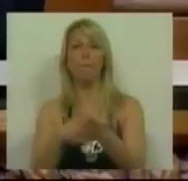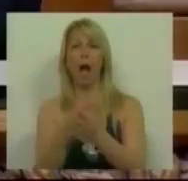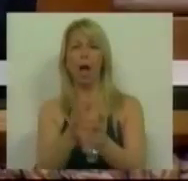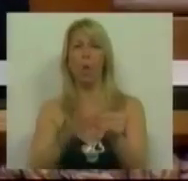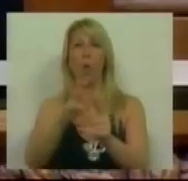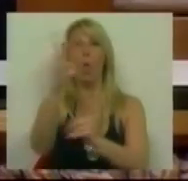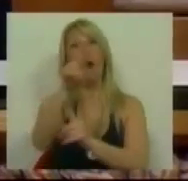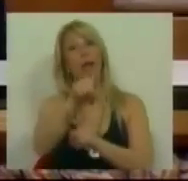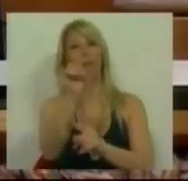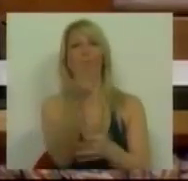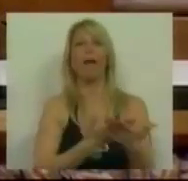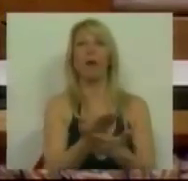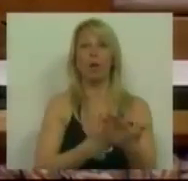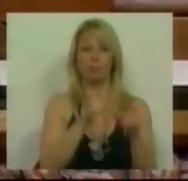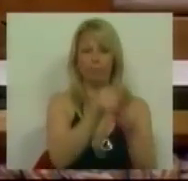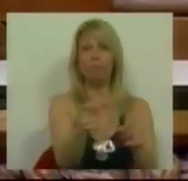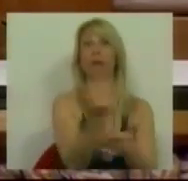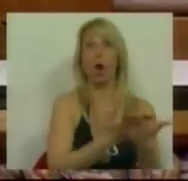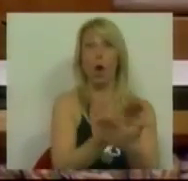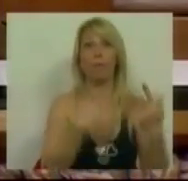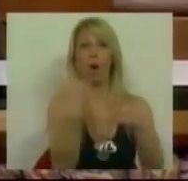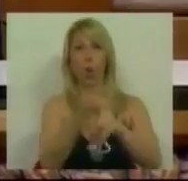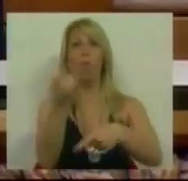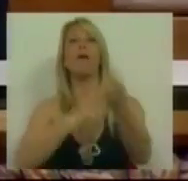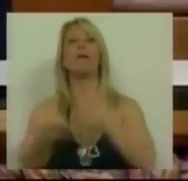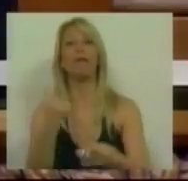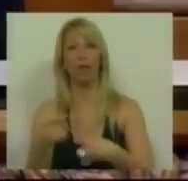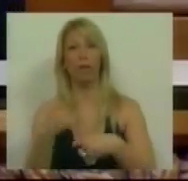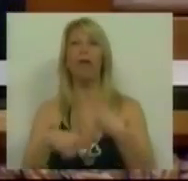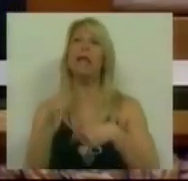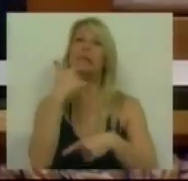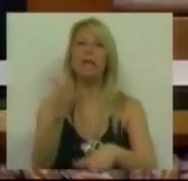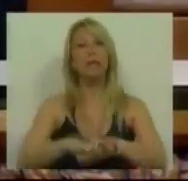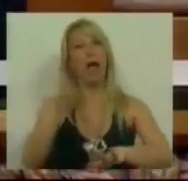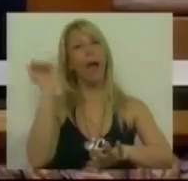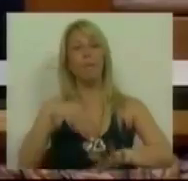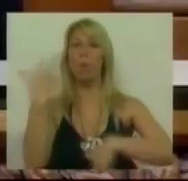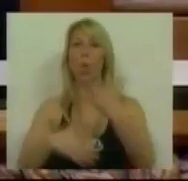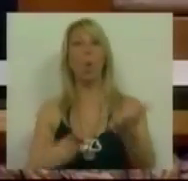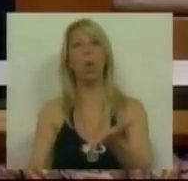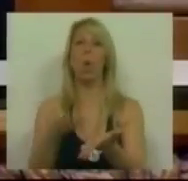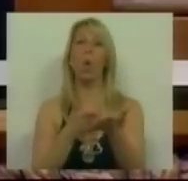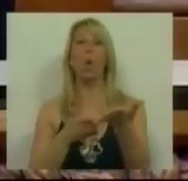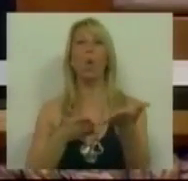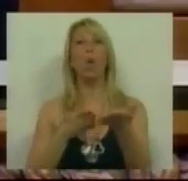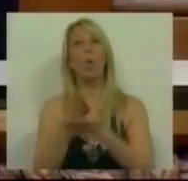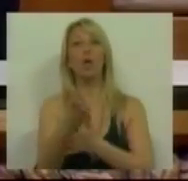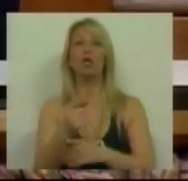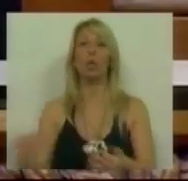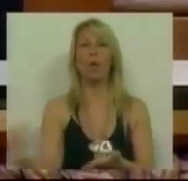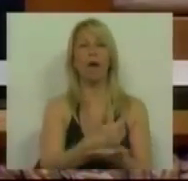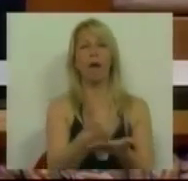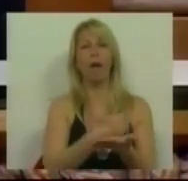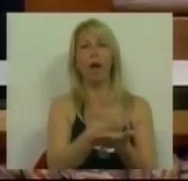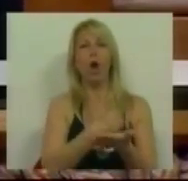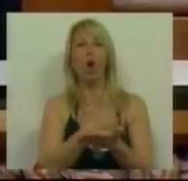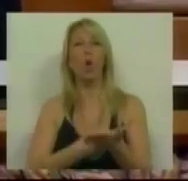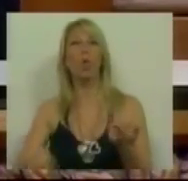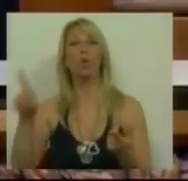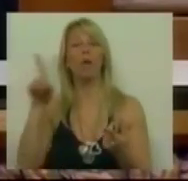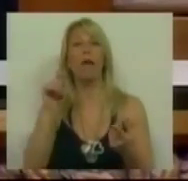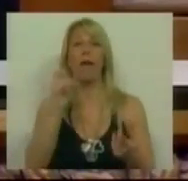tal economia dos bens transacionáveis, em nome da manutenção das rendas garantidas à EDP e da proteção dos